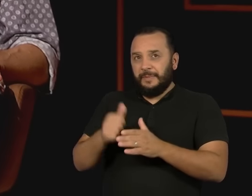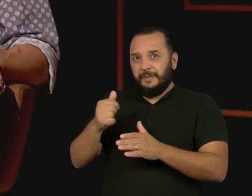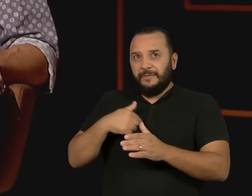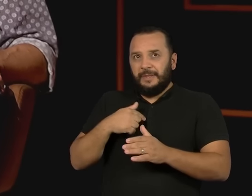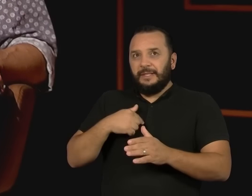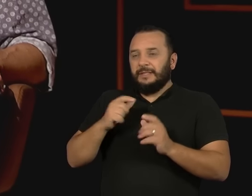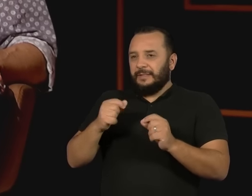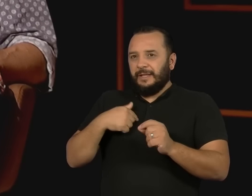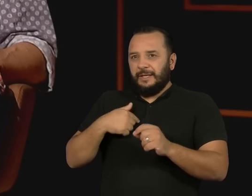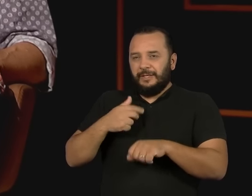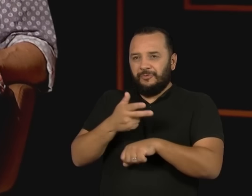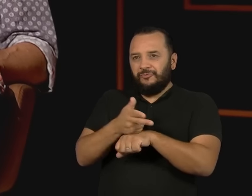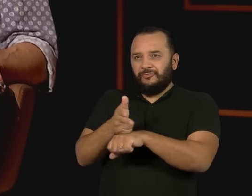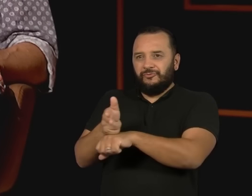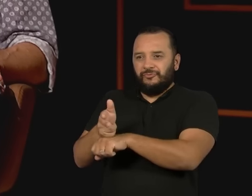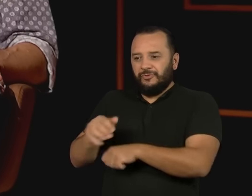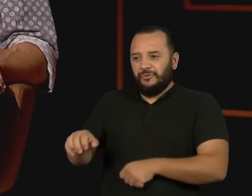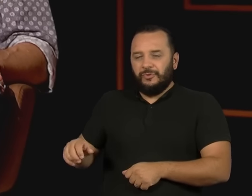head replacement,